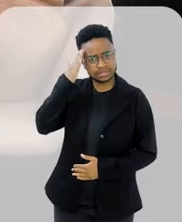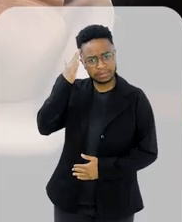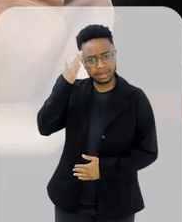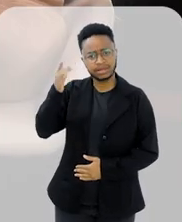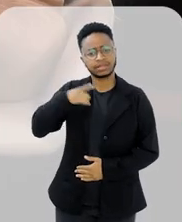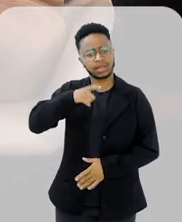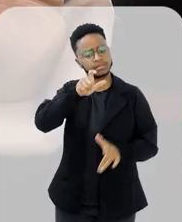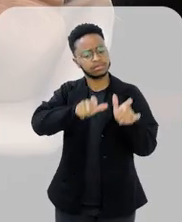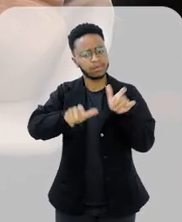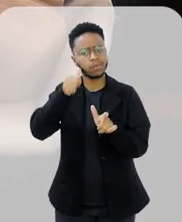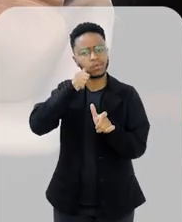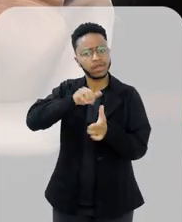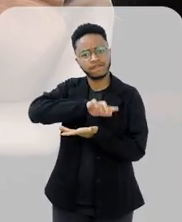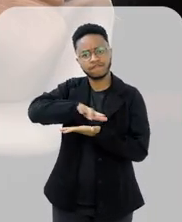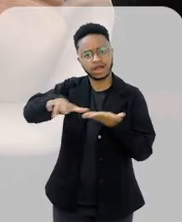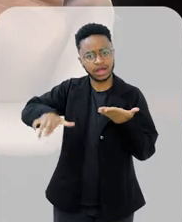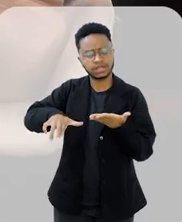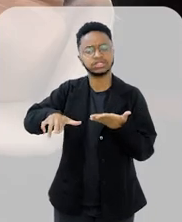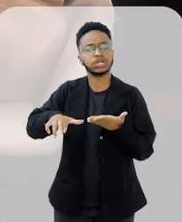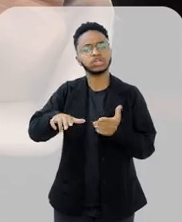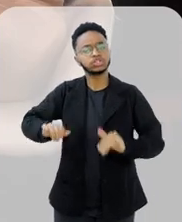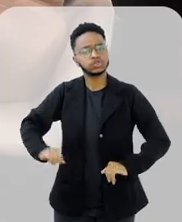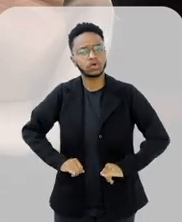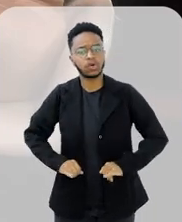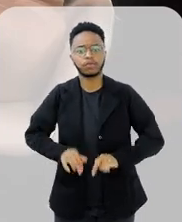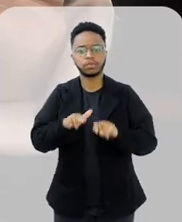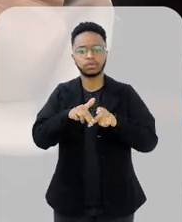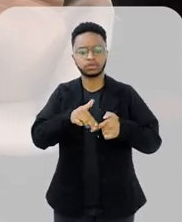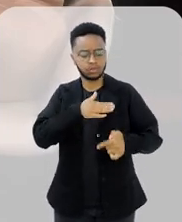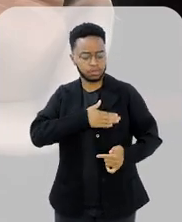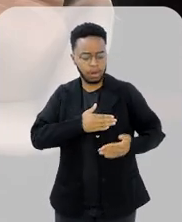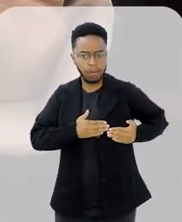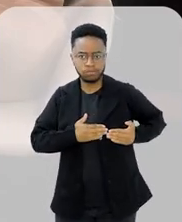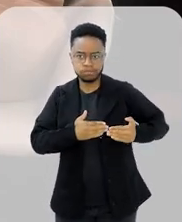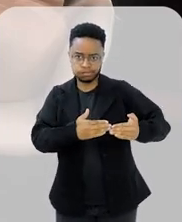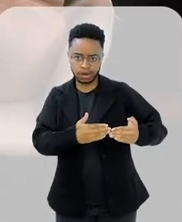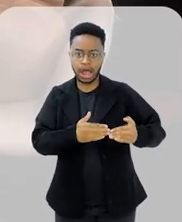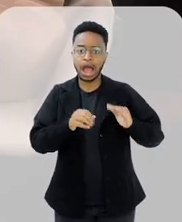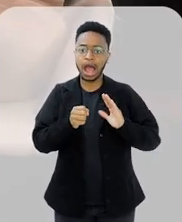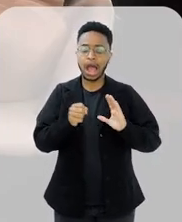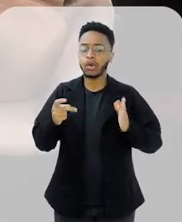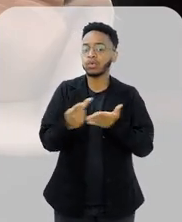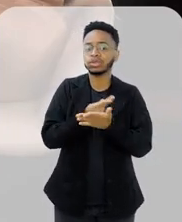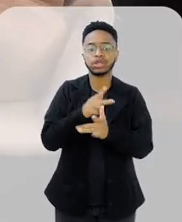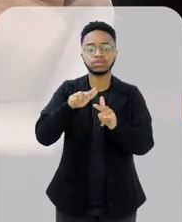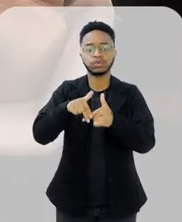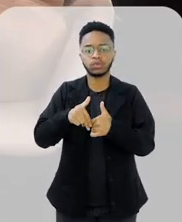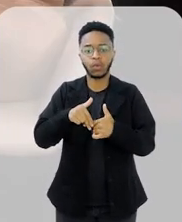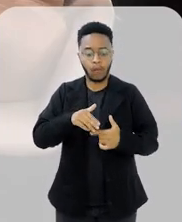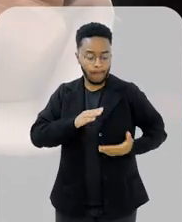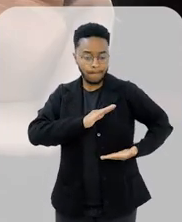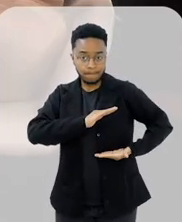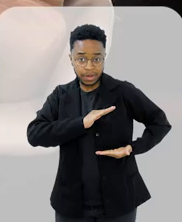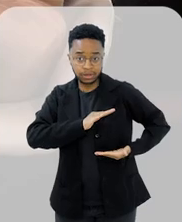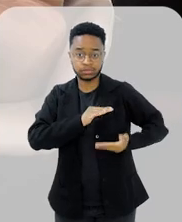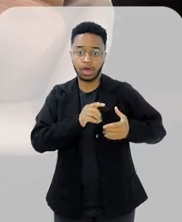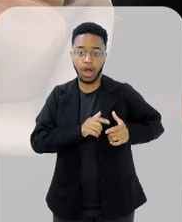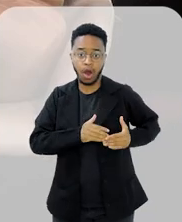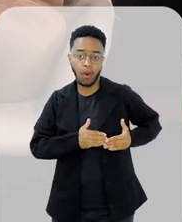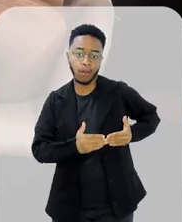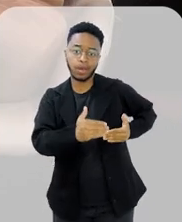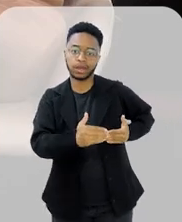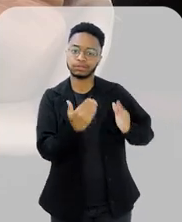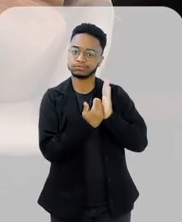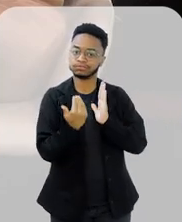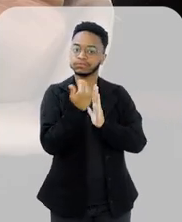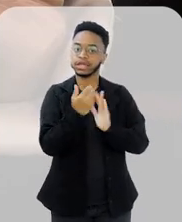sabia que muitas mulheres sofrem com a gigantomastia? Essa é uma condição caracterizada por um aumento excessivo das mamas e que